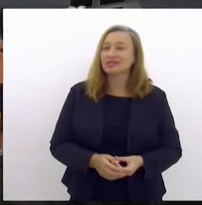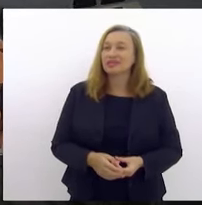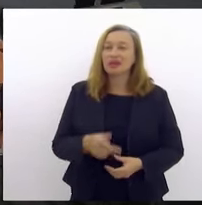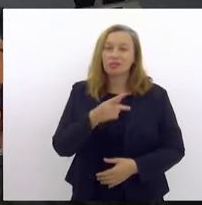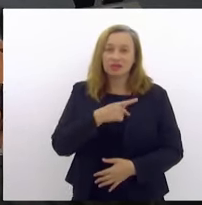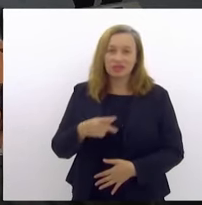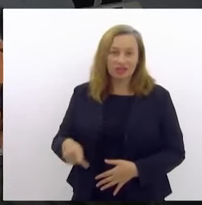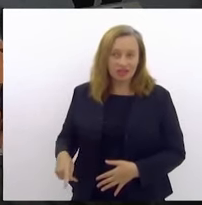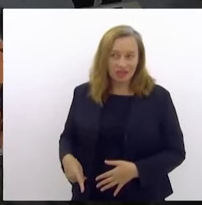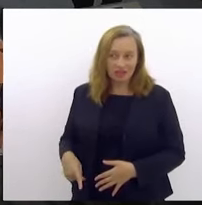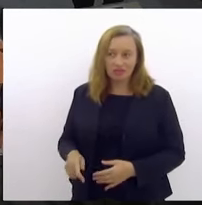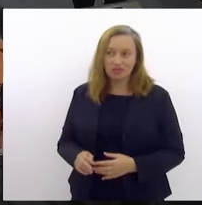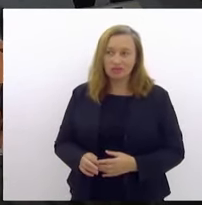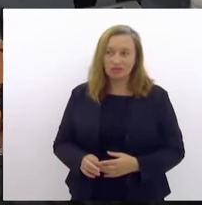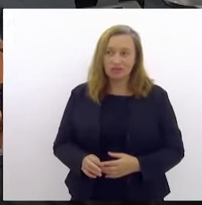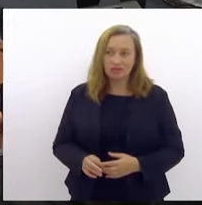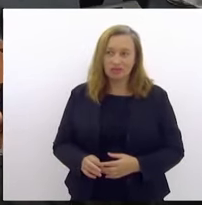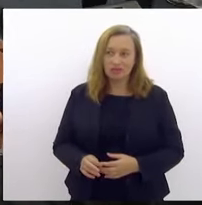Presidente,